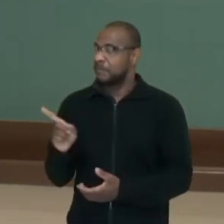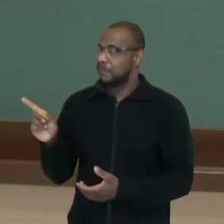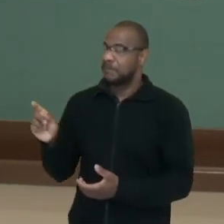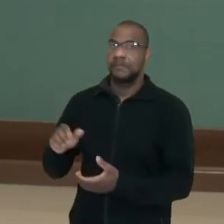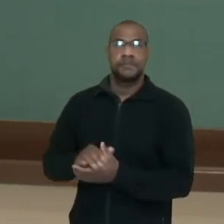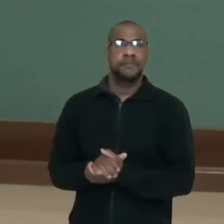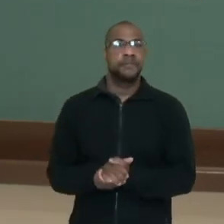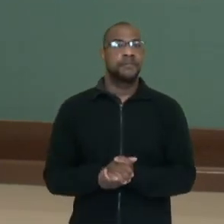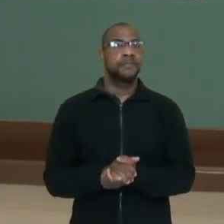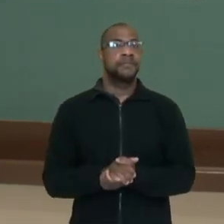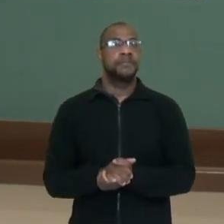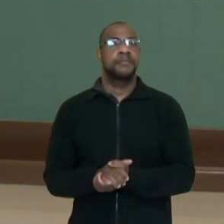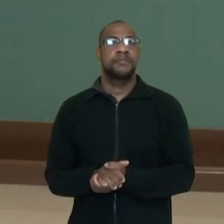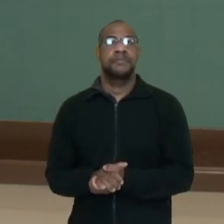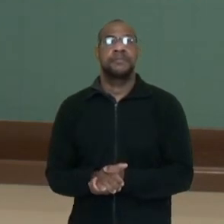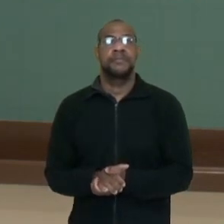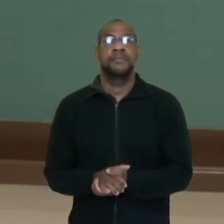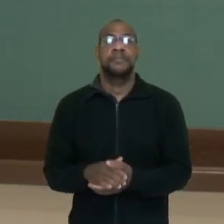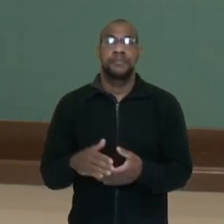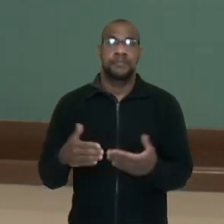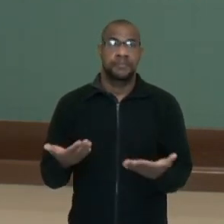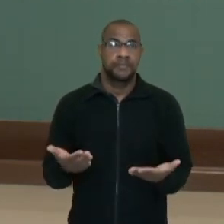fecha. Falando em fechar,